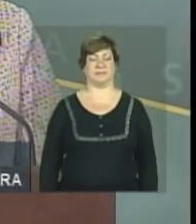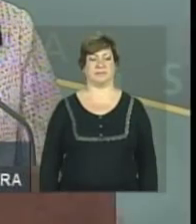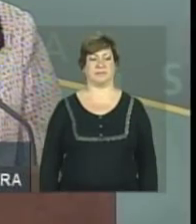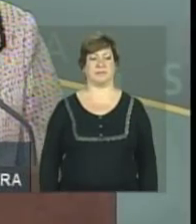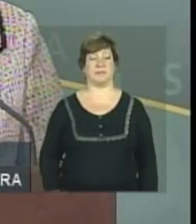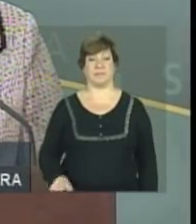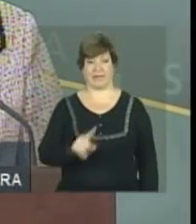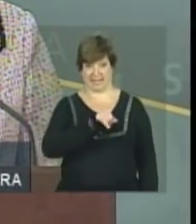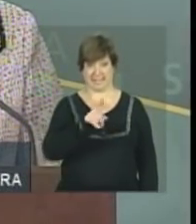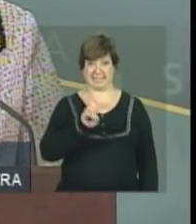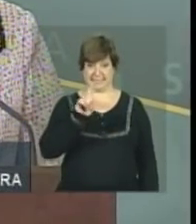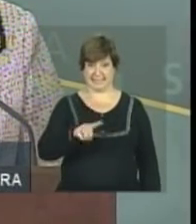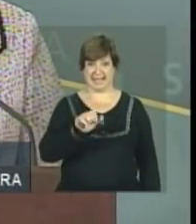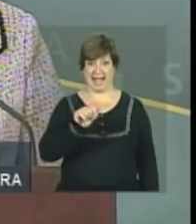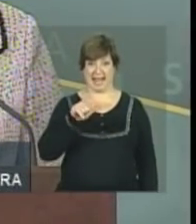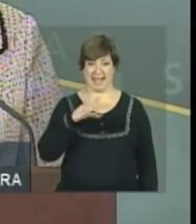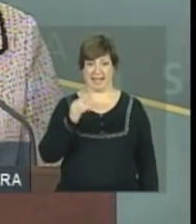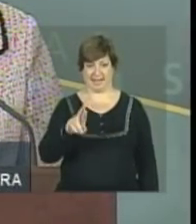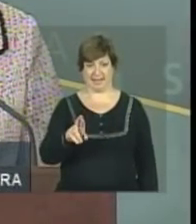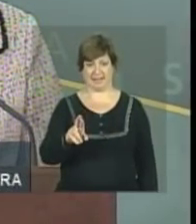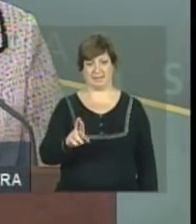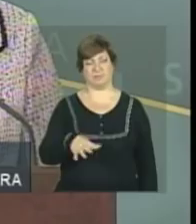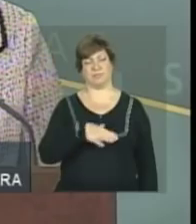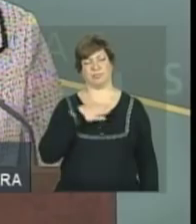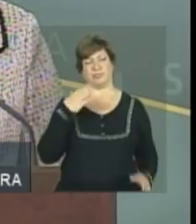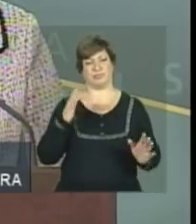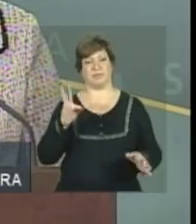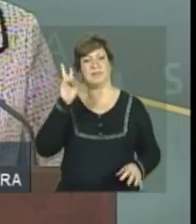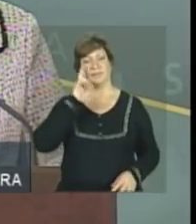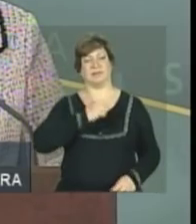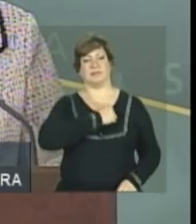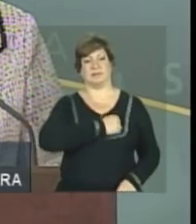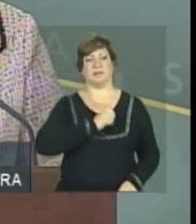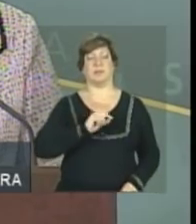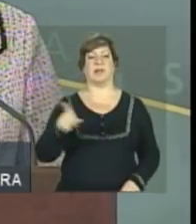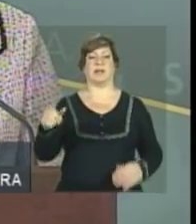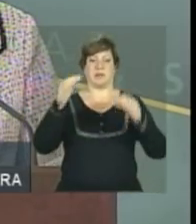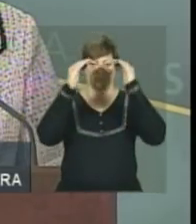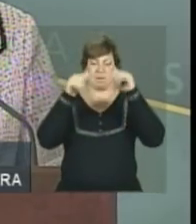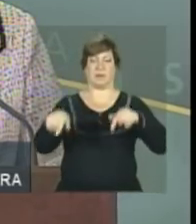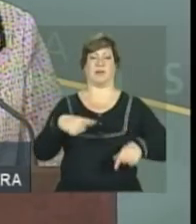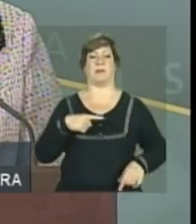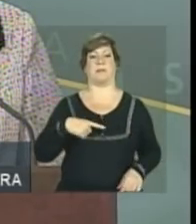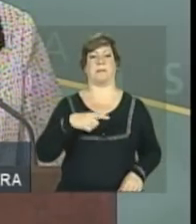O Zé honrou o PRB, do qual foi um dos fundadores.